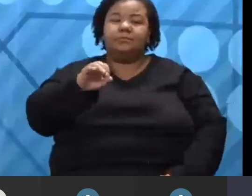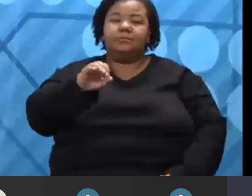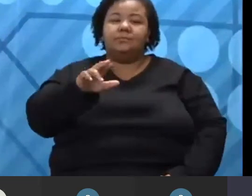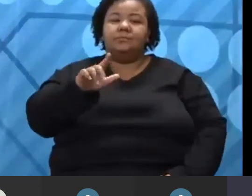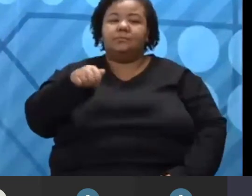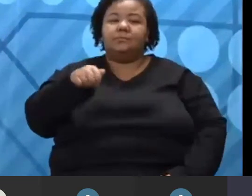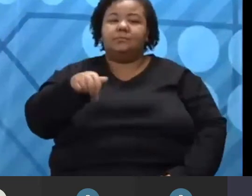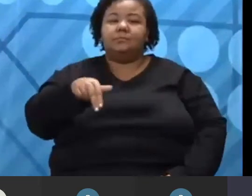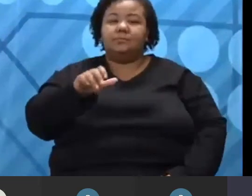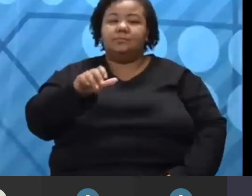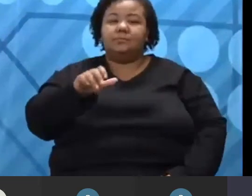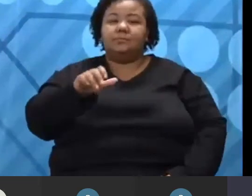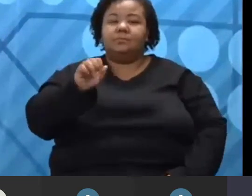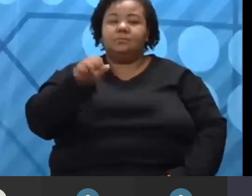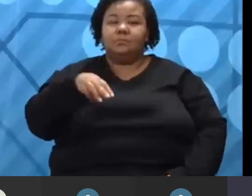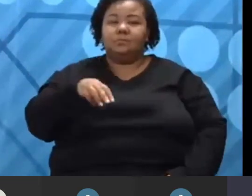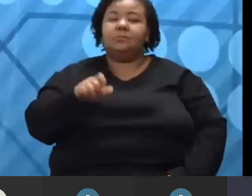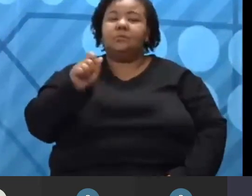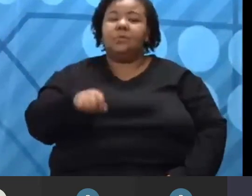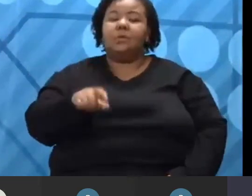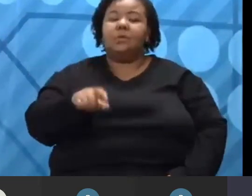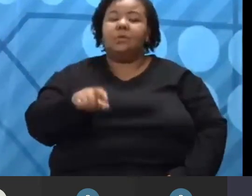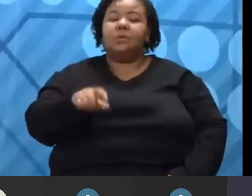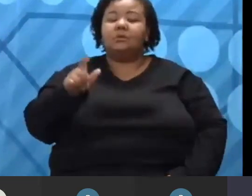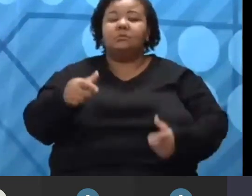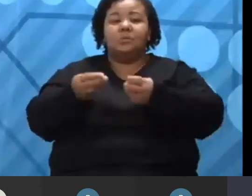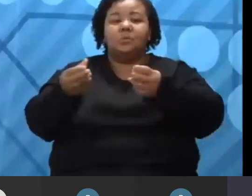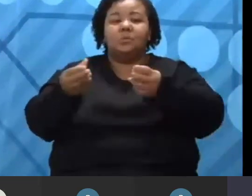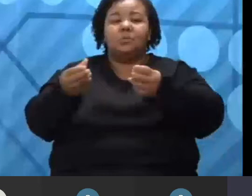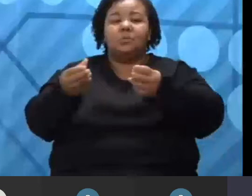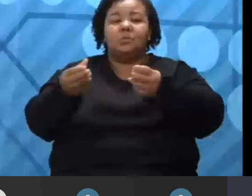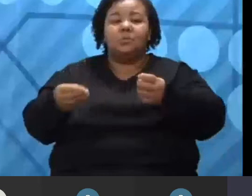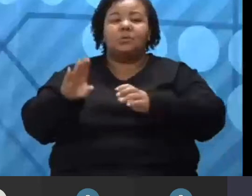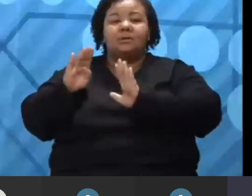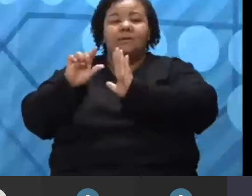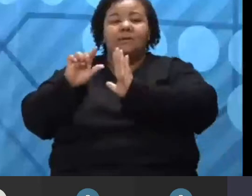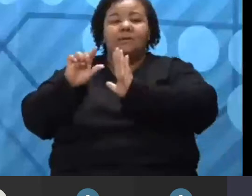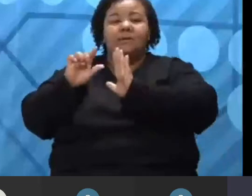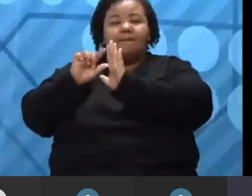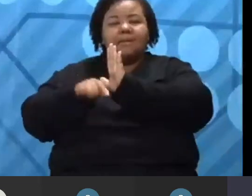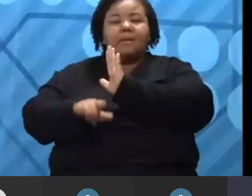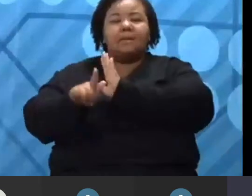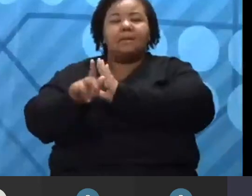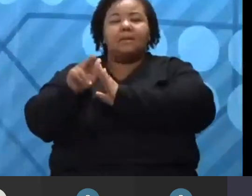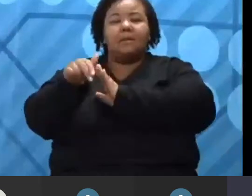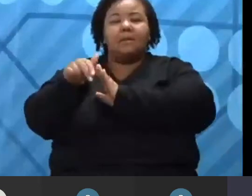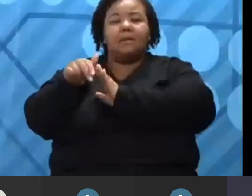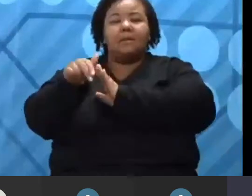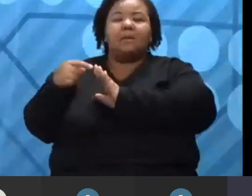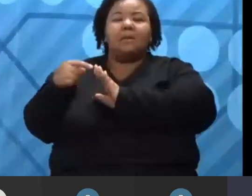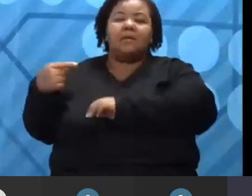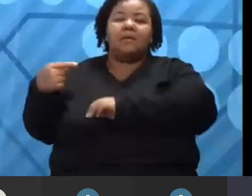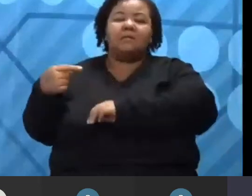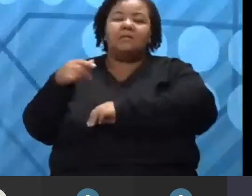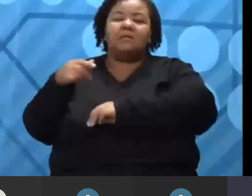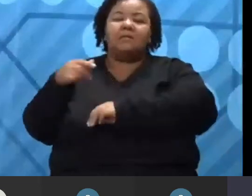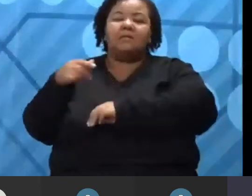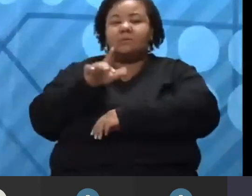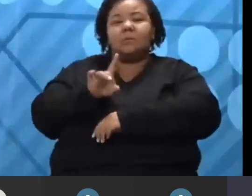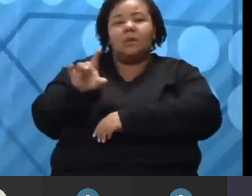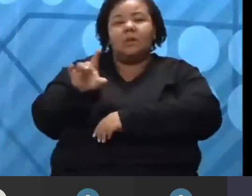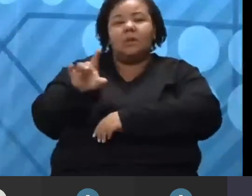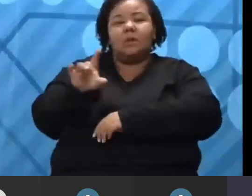meio que vai crescer um monte de bactérias gram-negativas, mas cada bactéria cresce com uma característica, cresce com cor